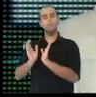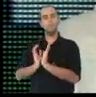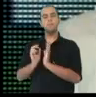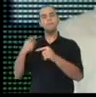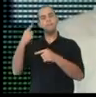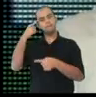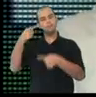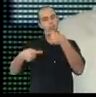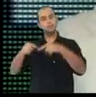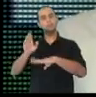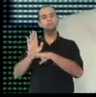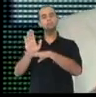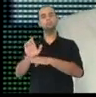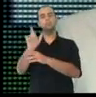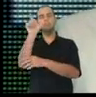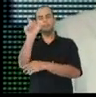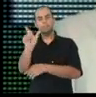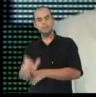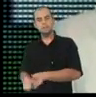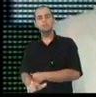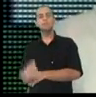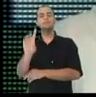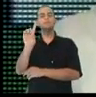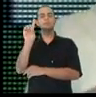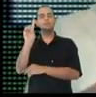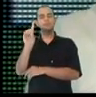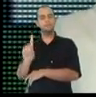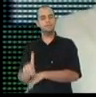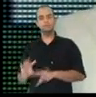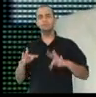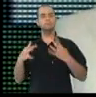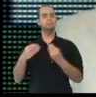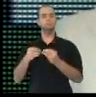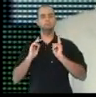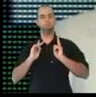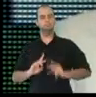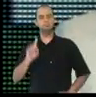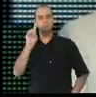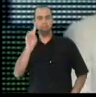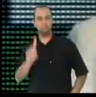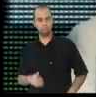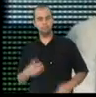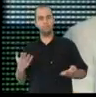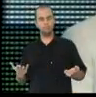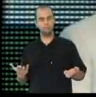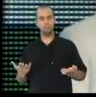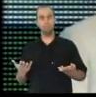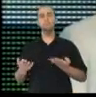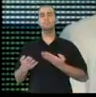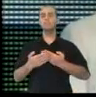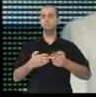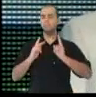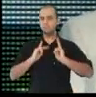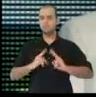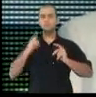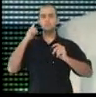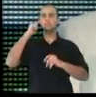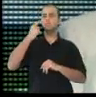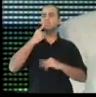apoio a todos os excepcionais, seja eles auditivos,